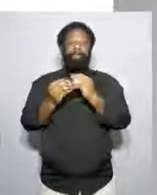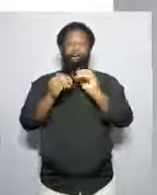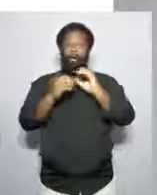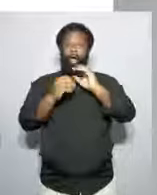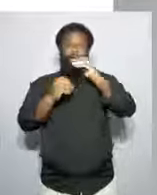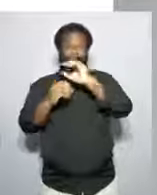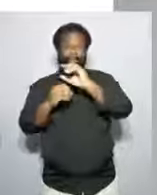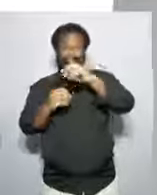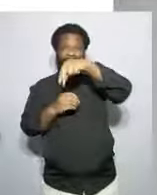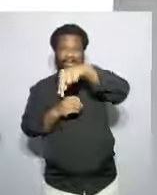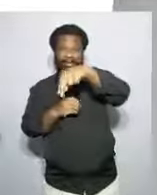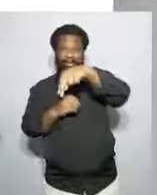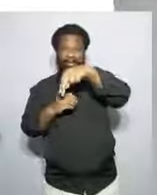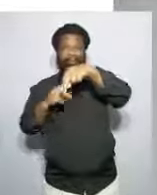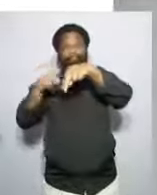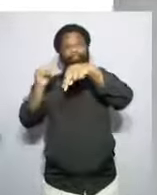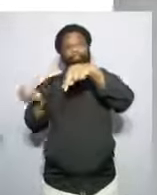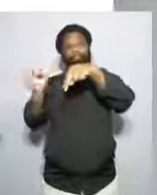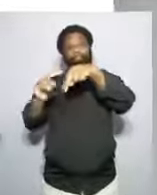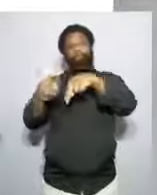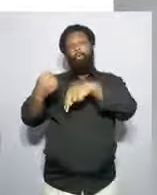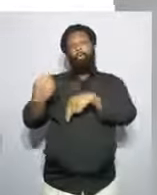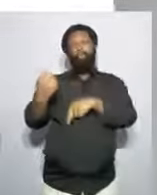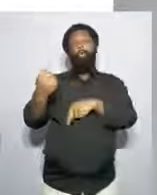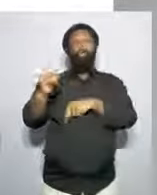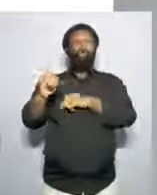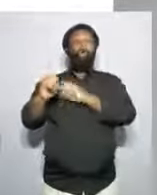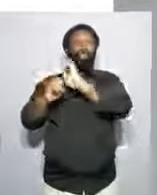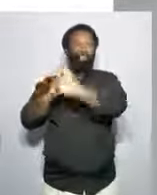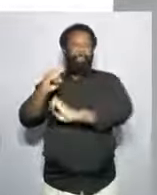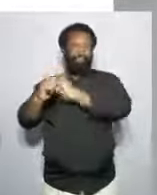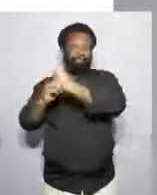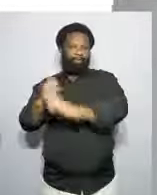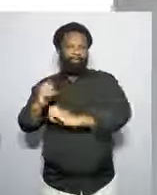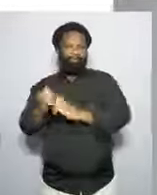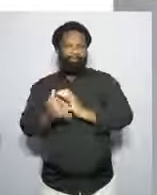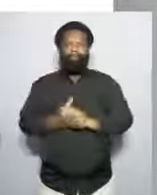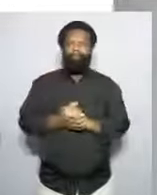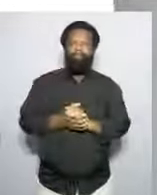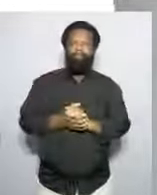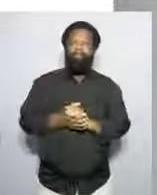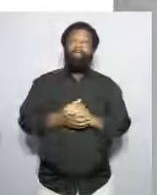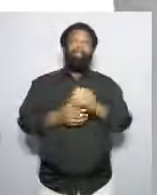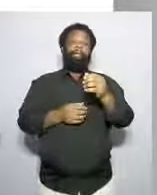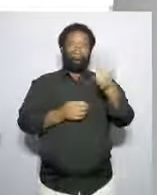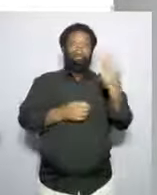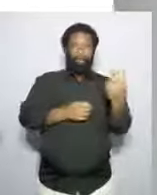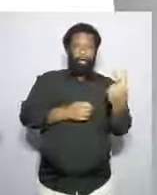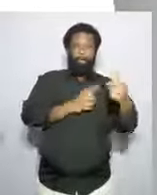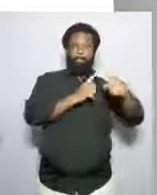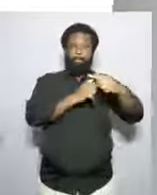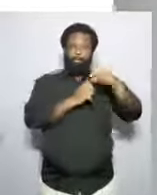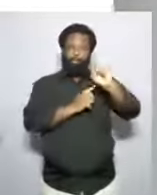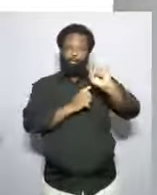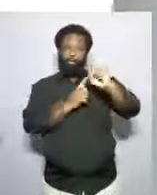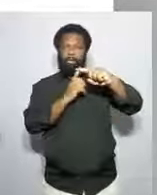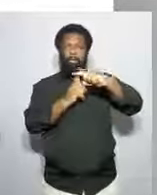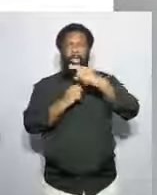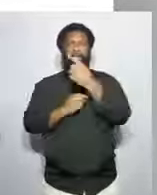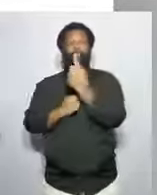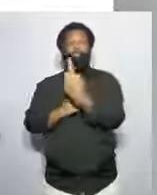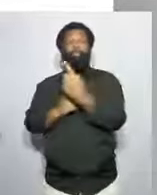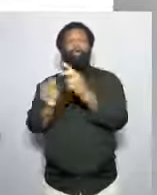camada N. Então, aqui nós temos mais um elétron. 2 mais 8 mais 1,